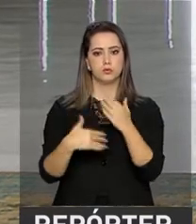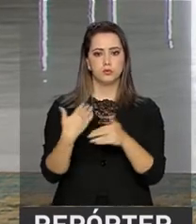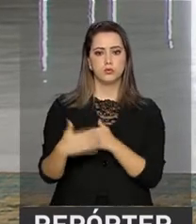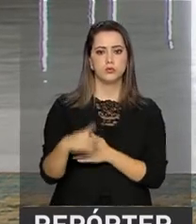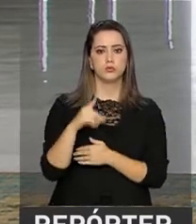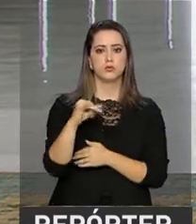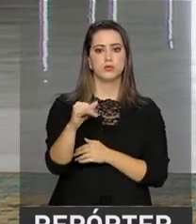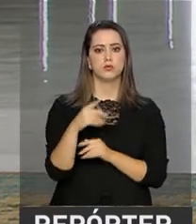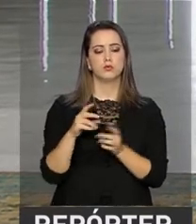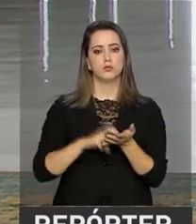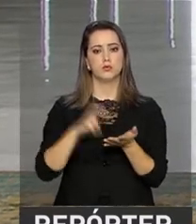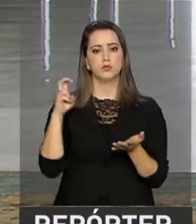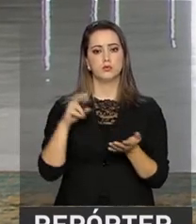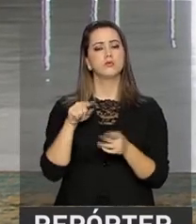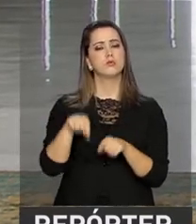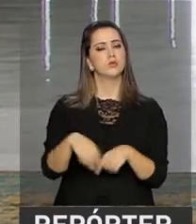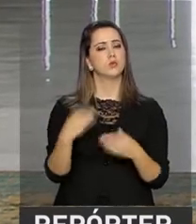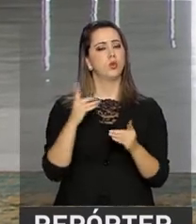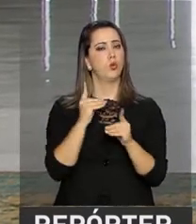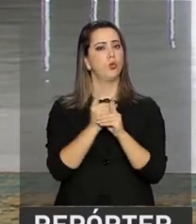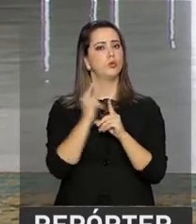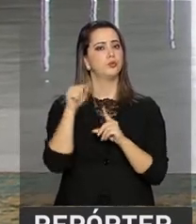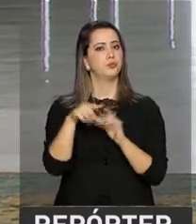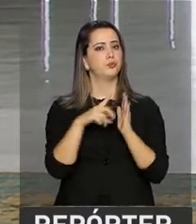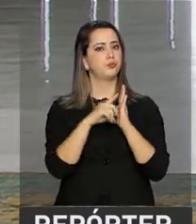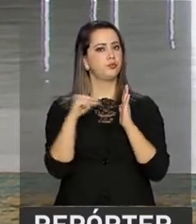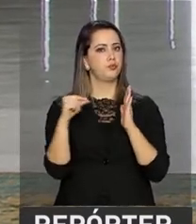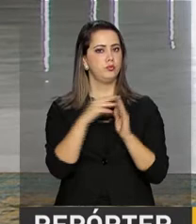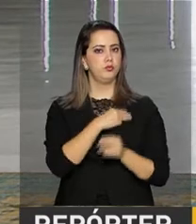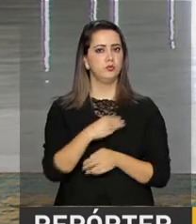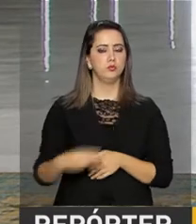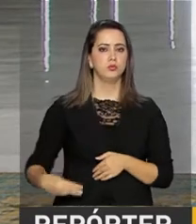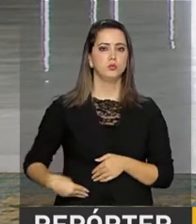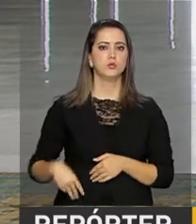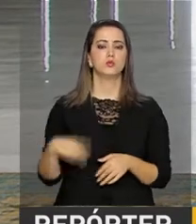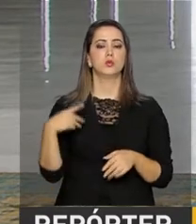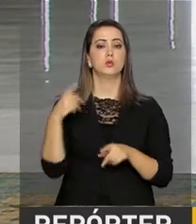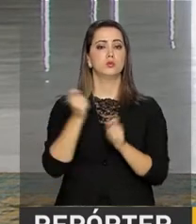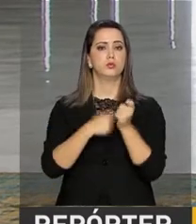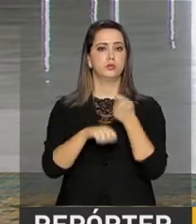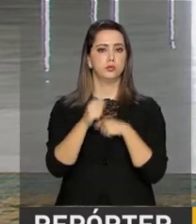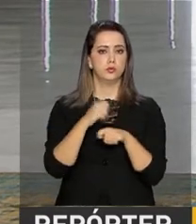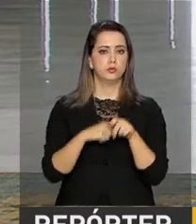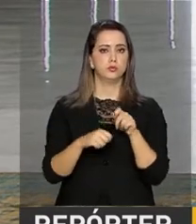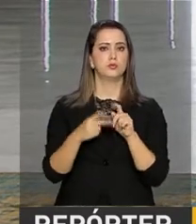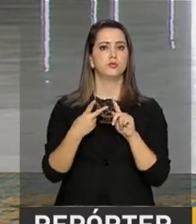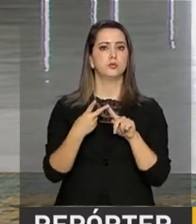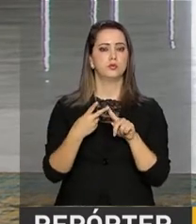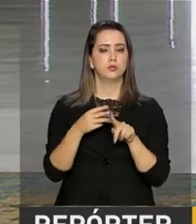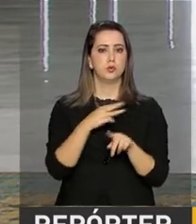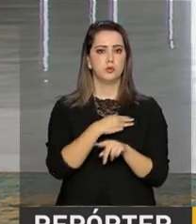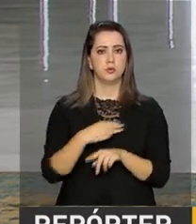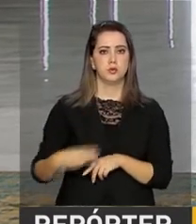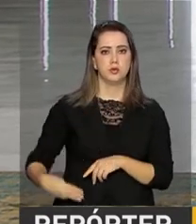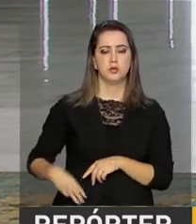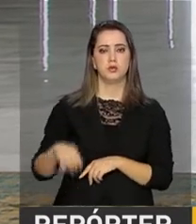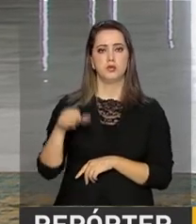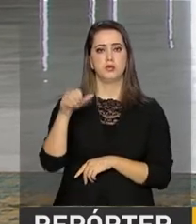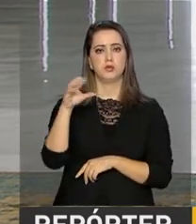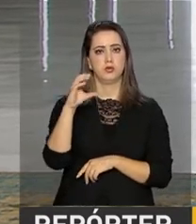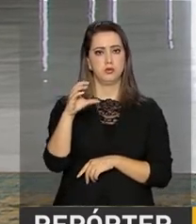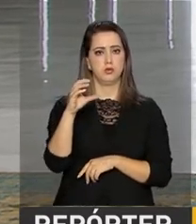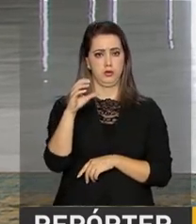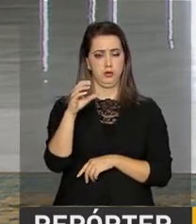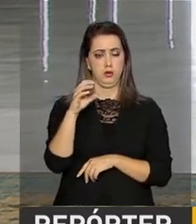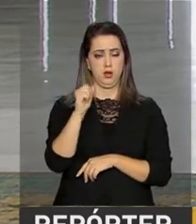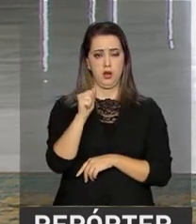dia pela manhã ele já recebeu aqui no palácio do planalto o ministro da fazenda e henrique meirelles a ministra da advocacia geral da união greice